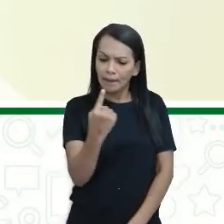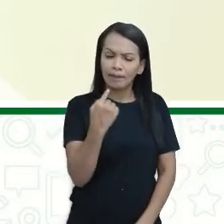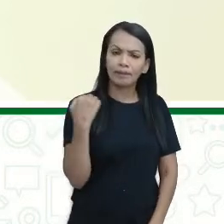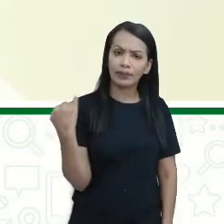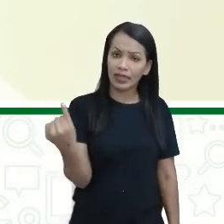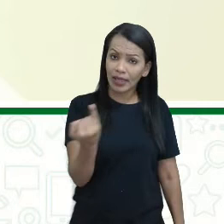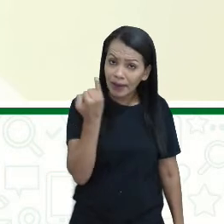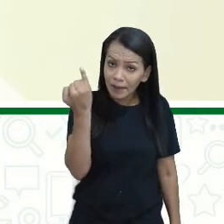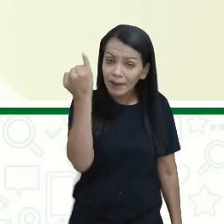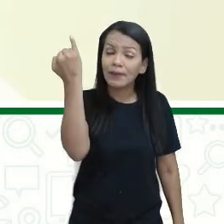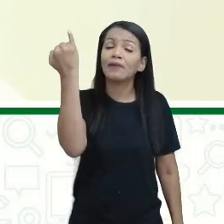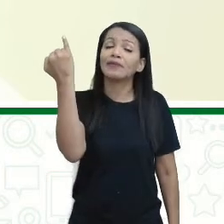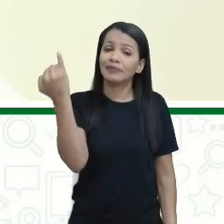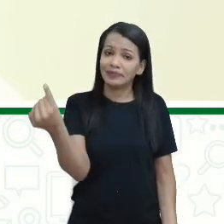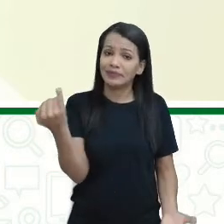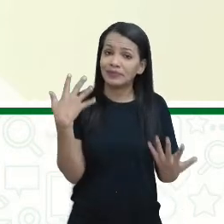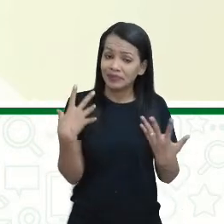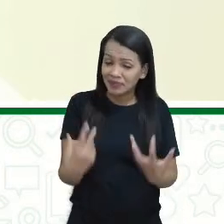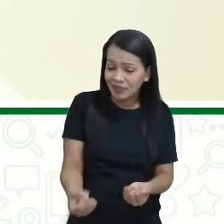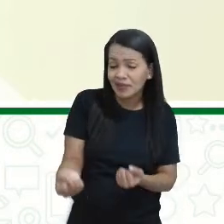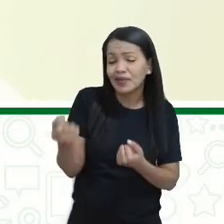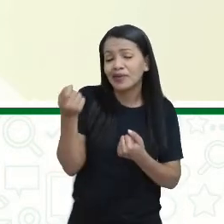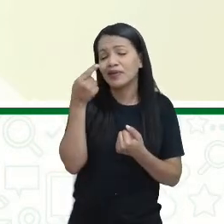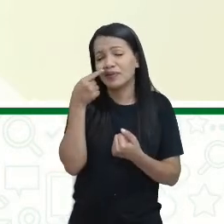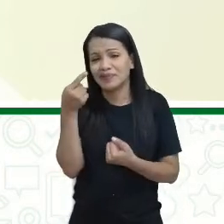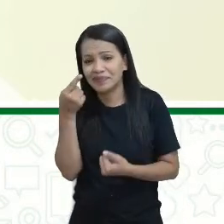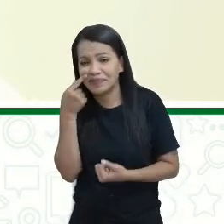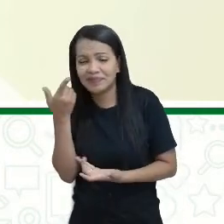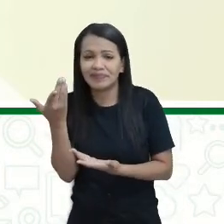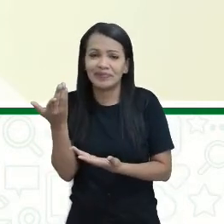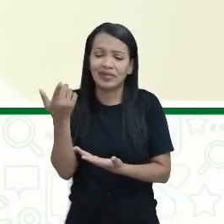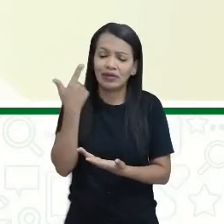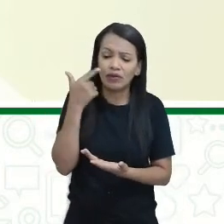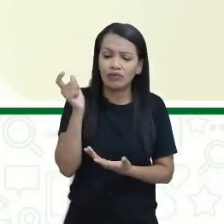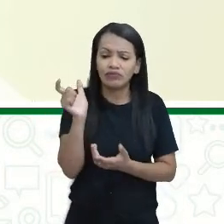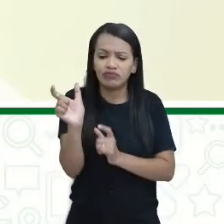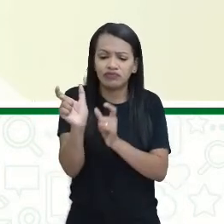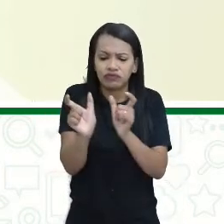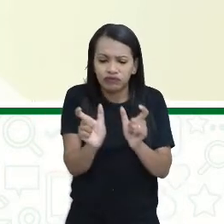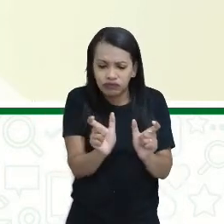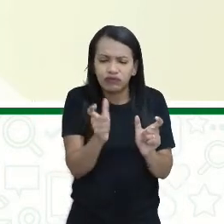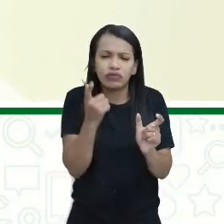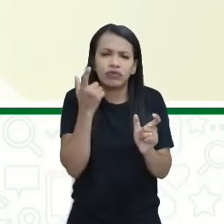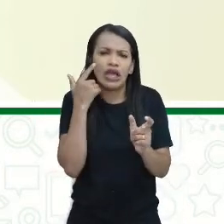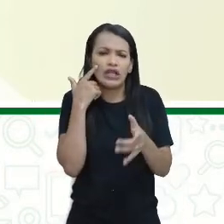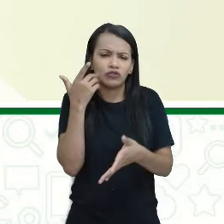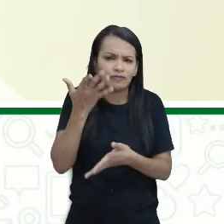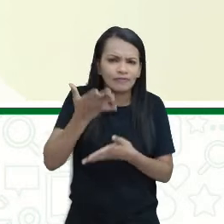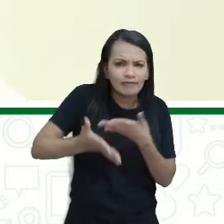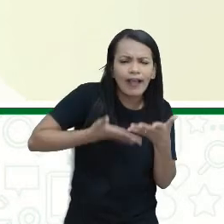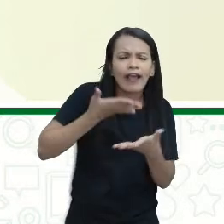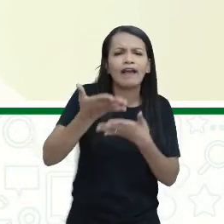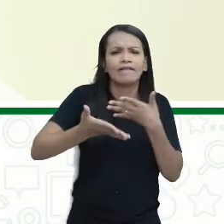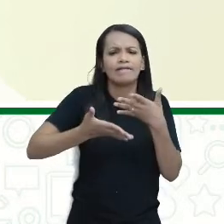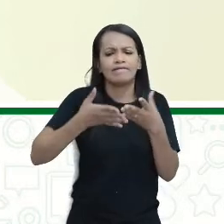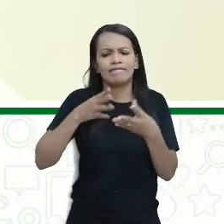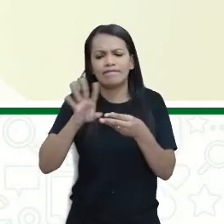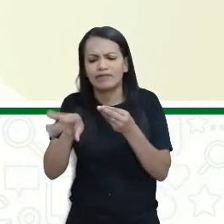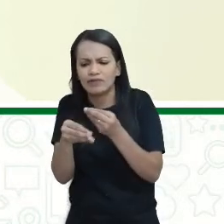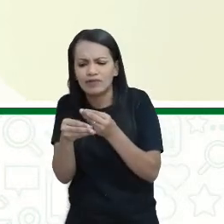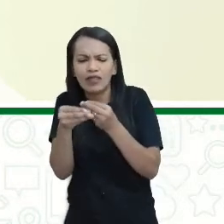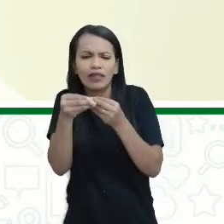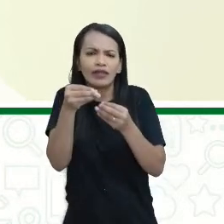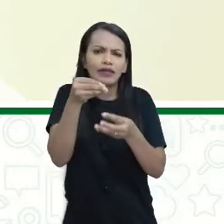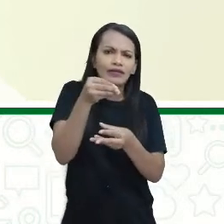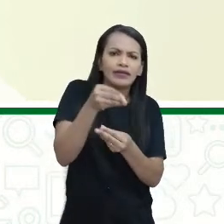história, né? E vão se encaixando as personagens, as falas, as